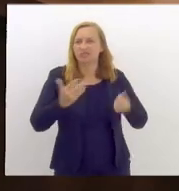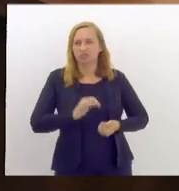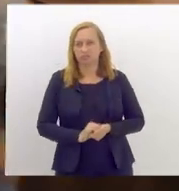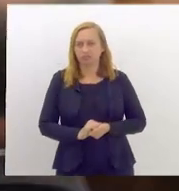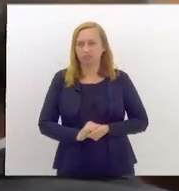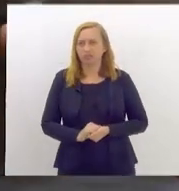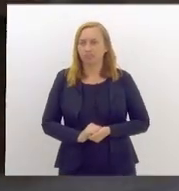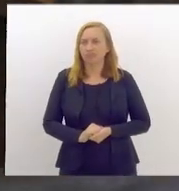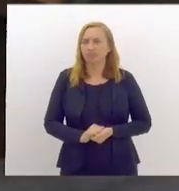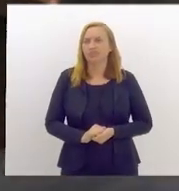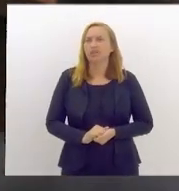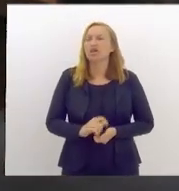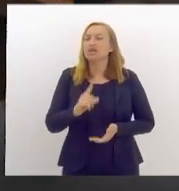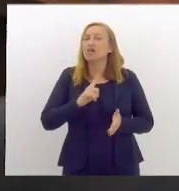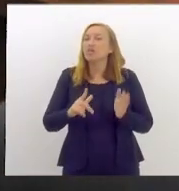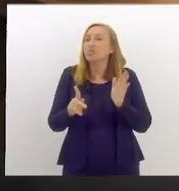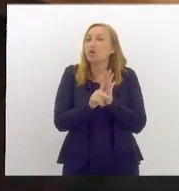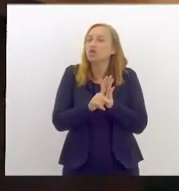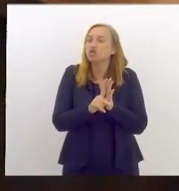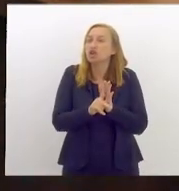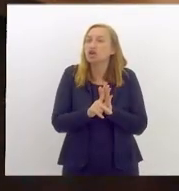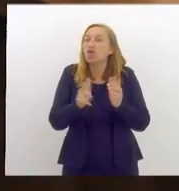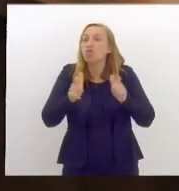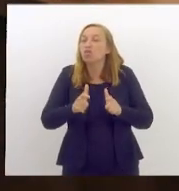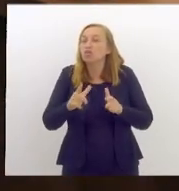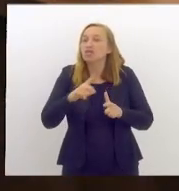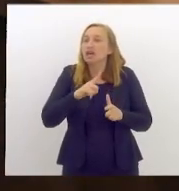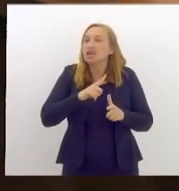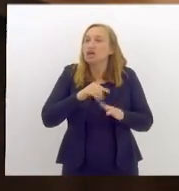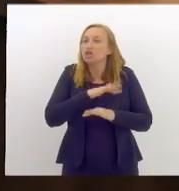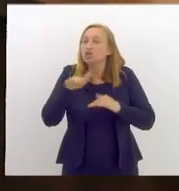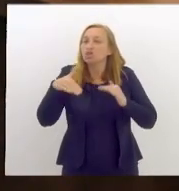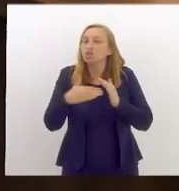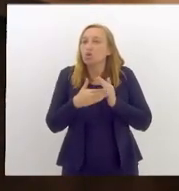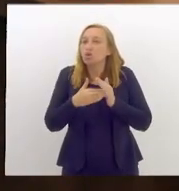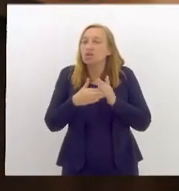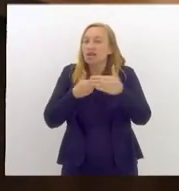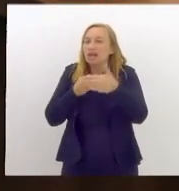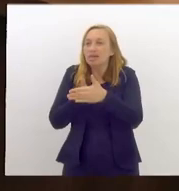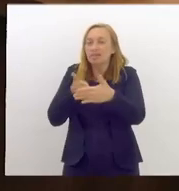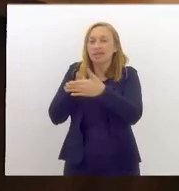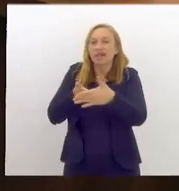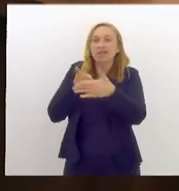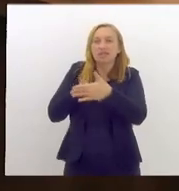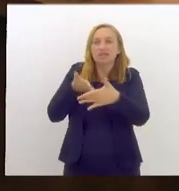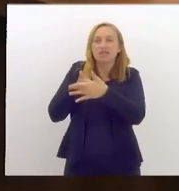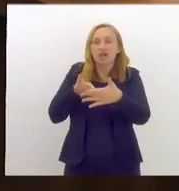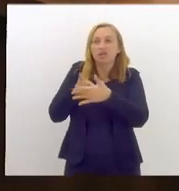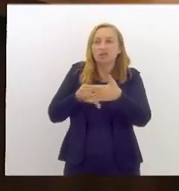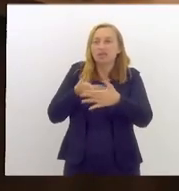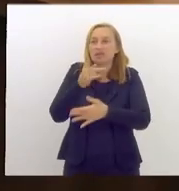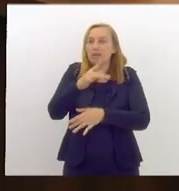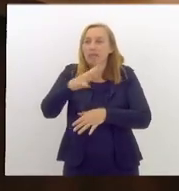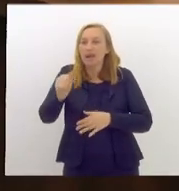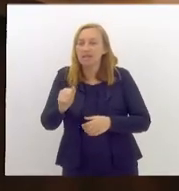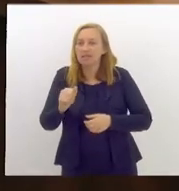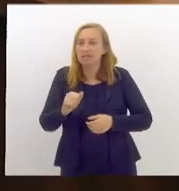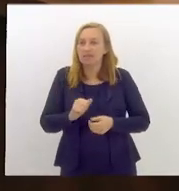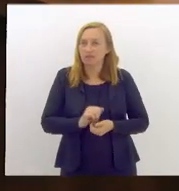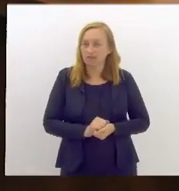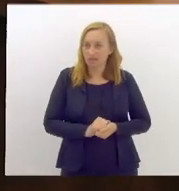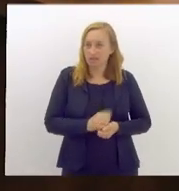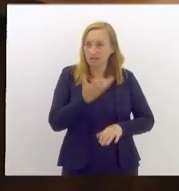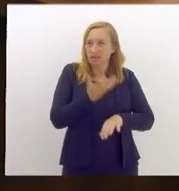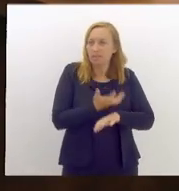nada aqui tem um projeto onde você tem todas as delimitações da Praça da